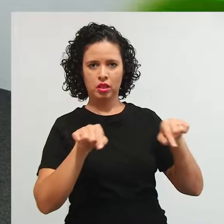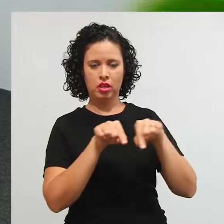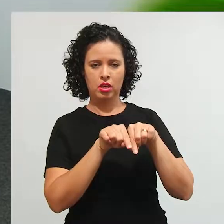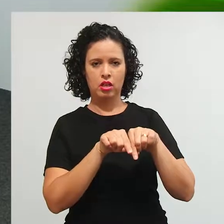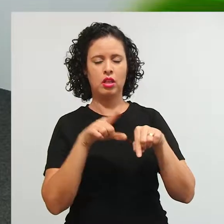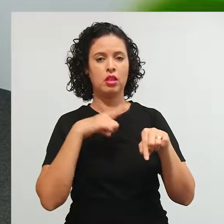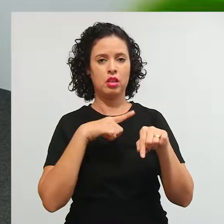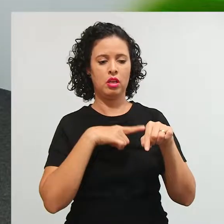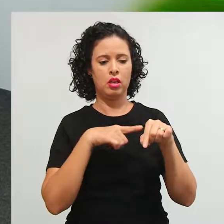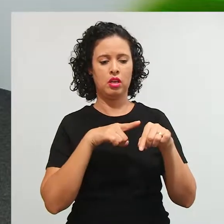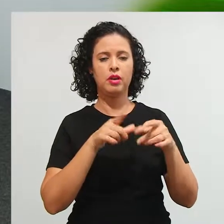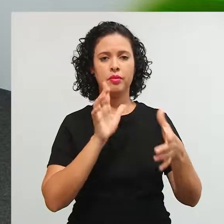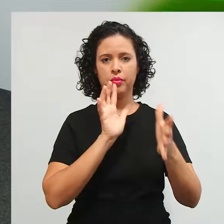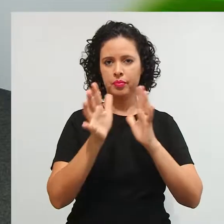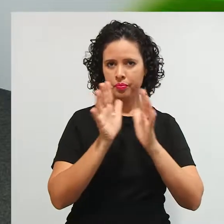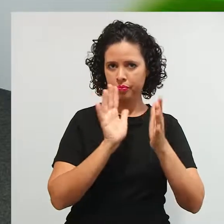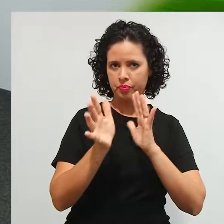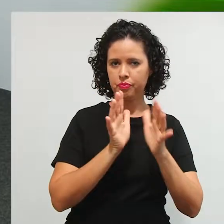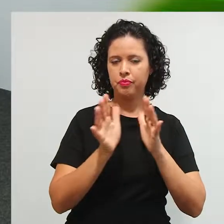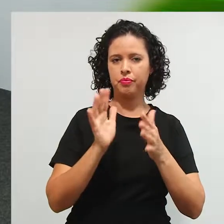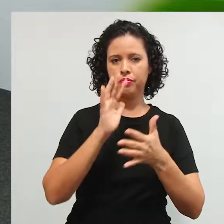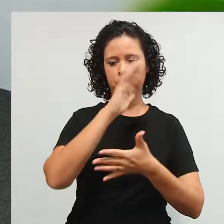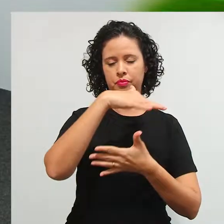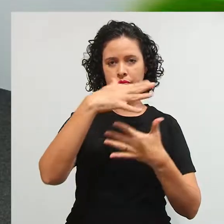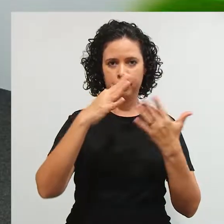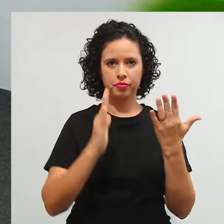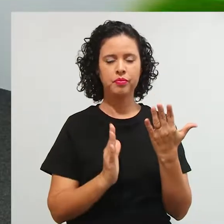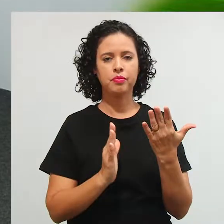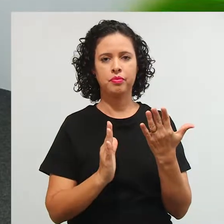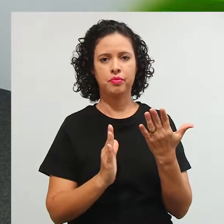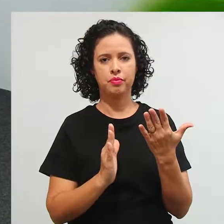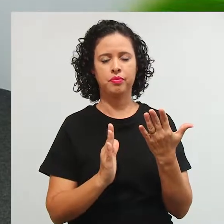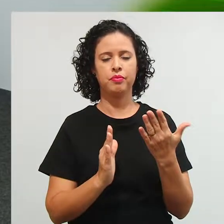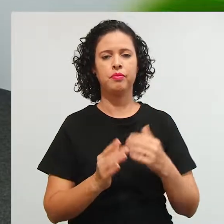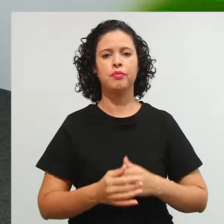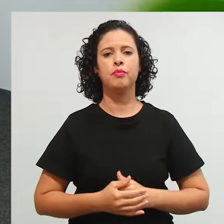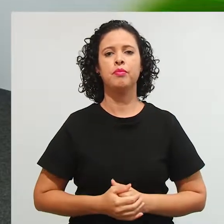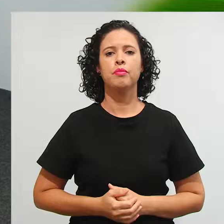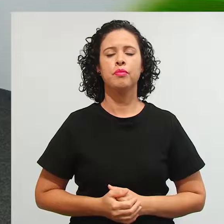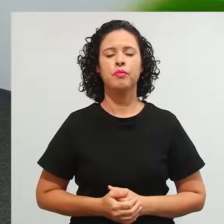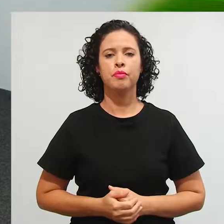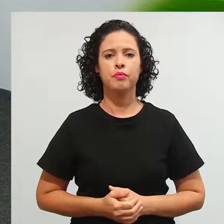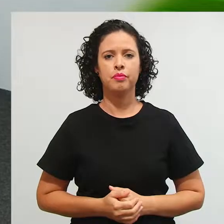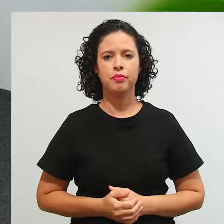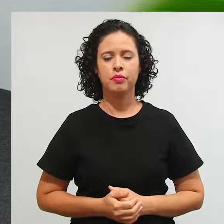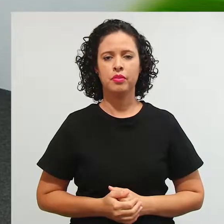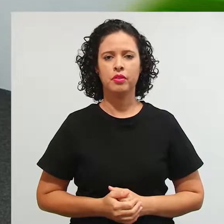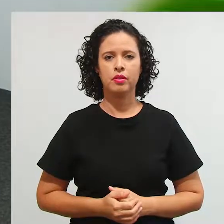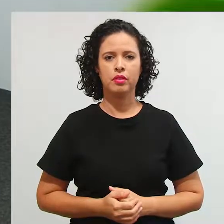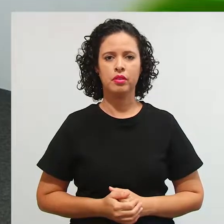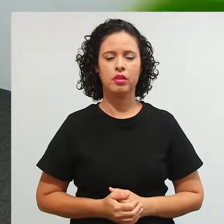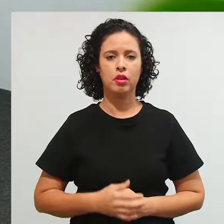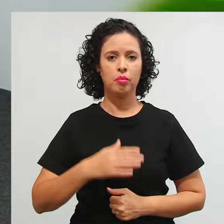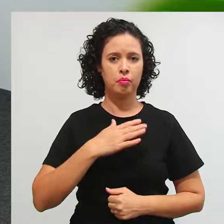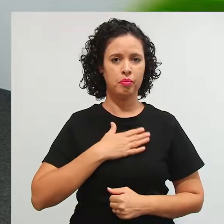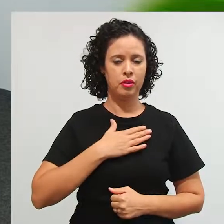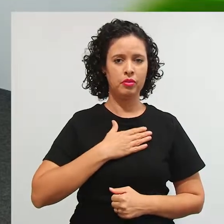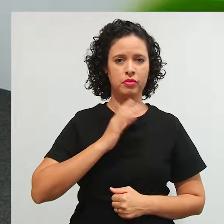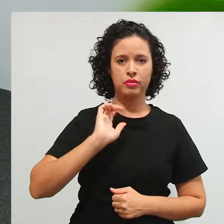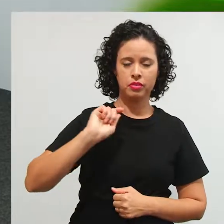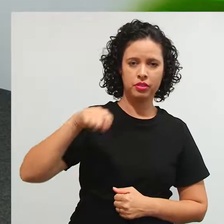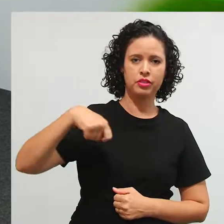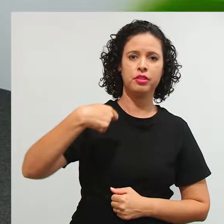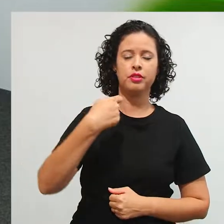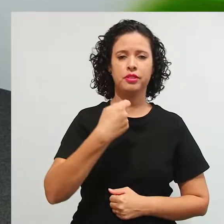tela, temos a intérprete de Libras. O sinal que me